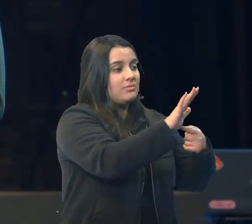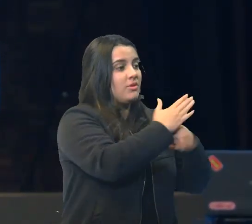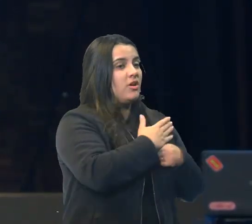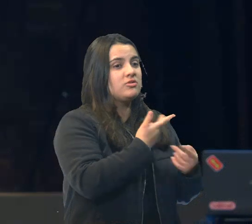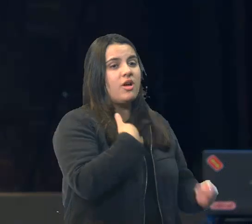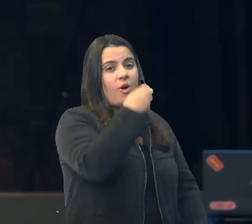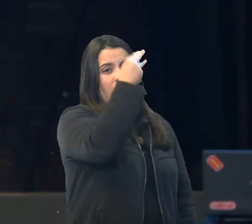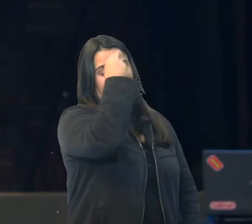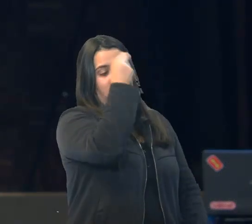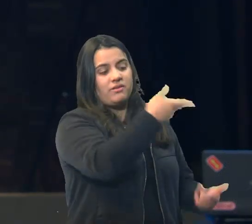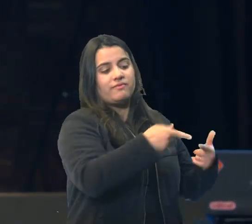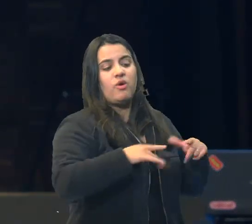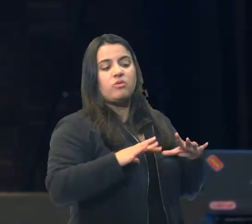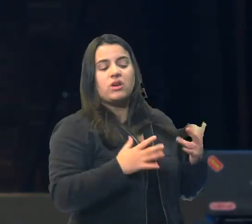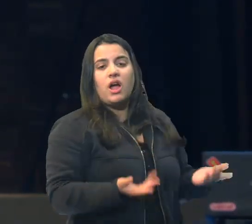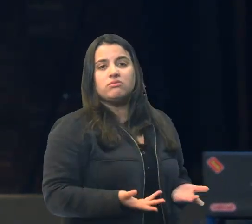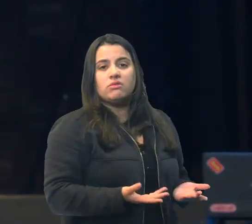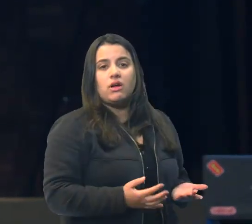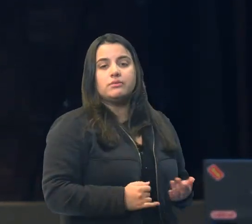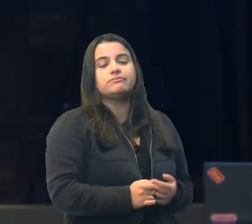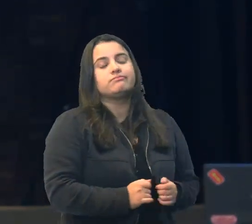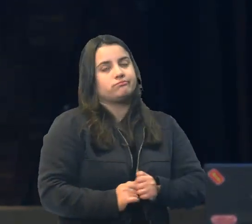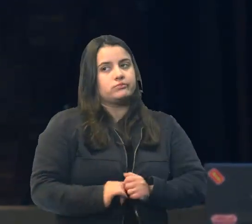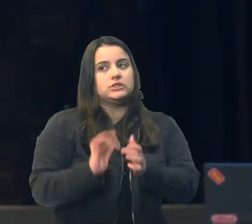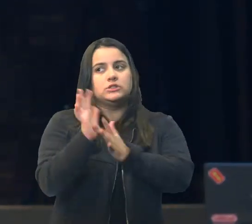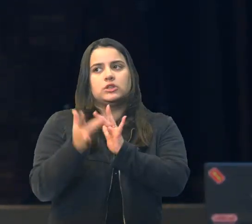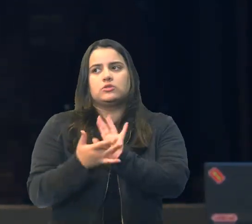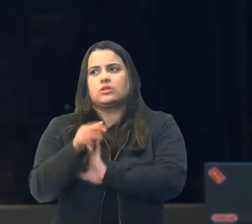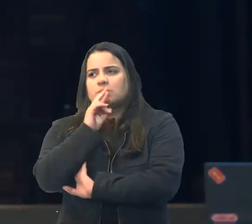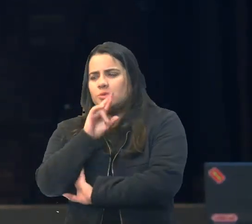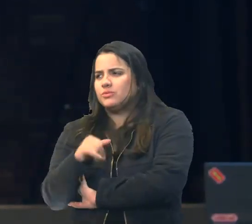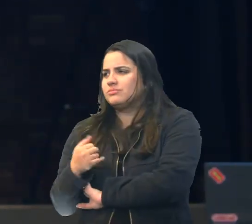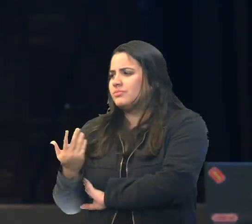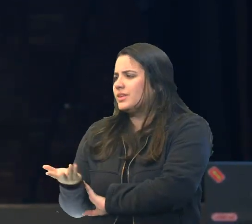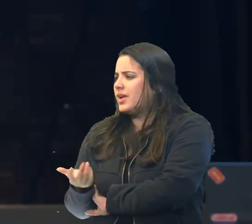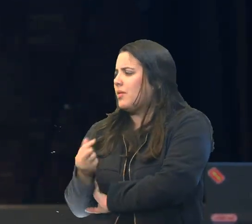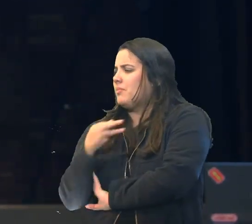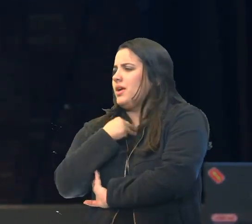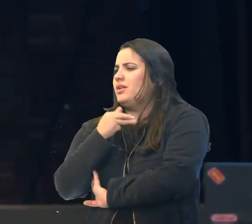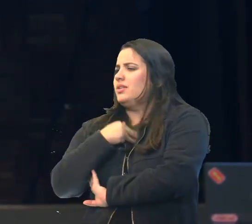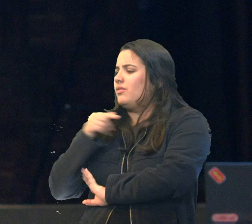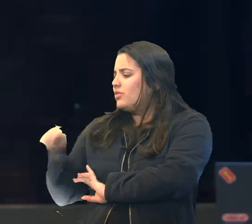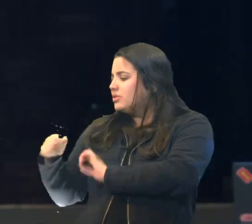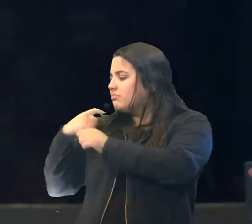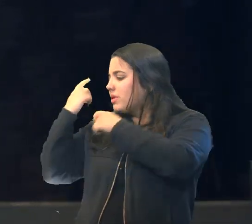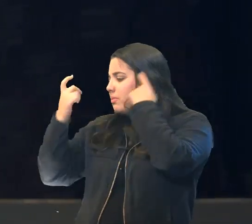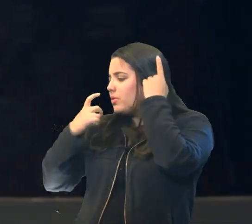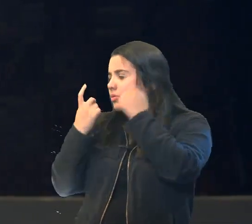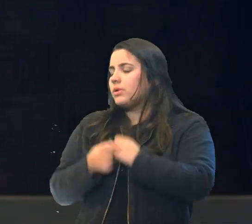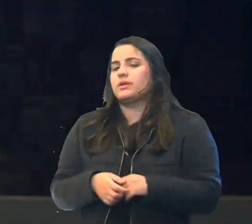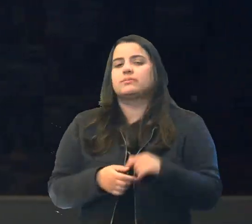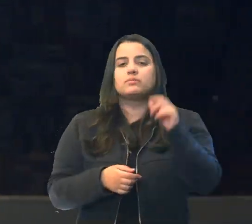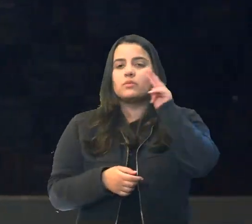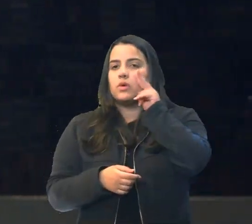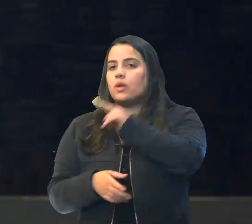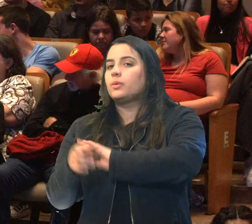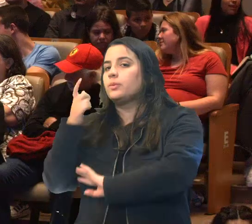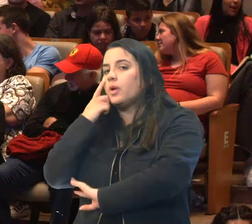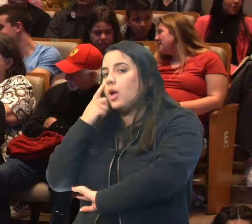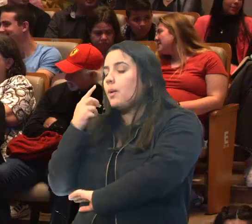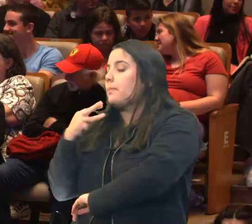essa folgada, e aí Jesus fala, Marta, você está preocupada. Olha para quem está do seu lado e fala assim,